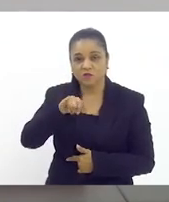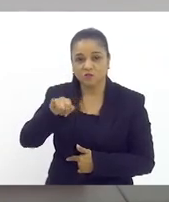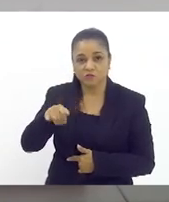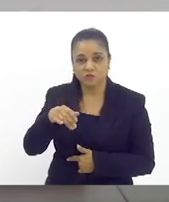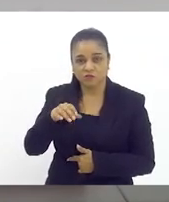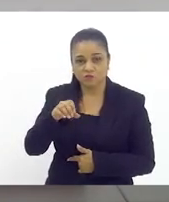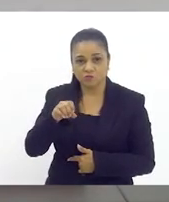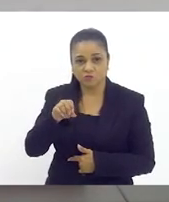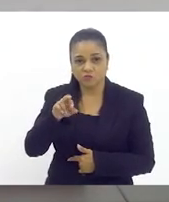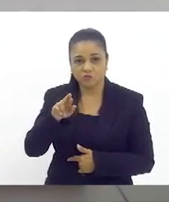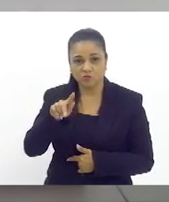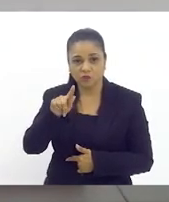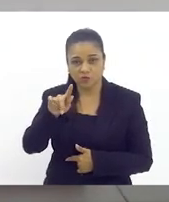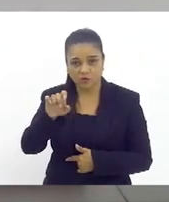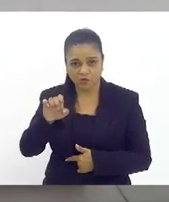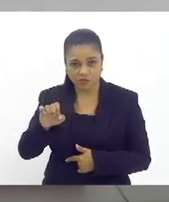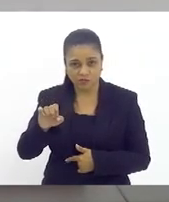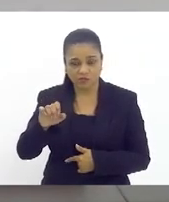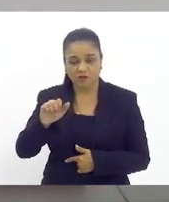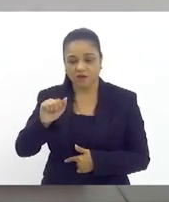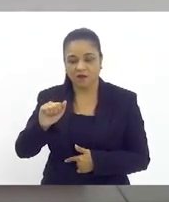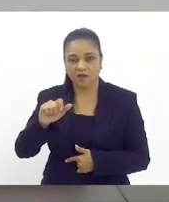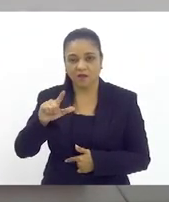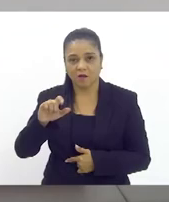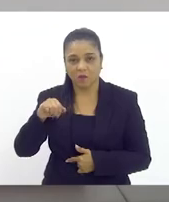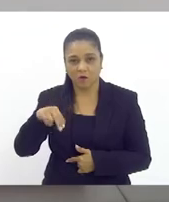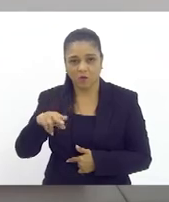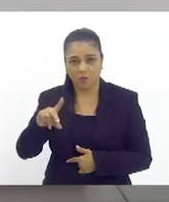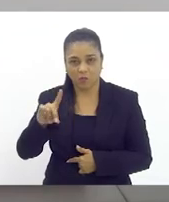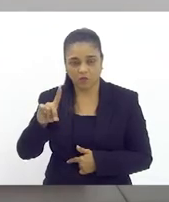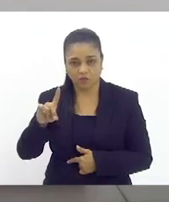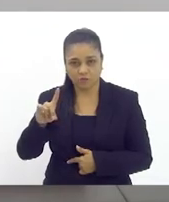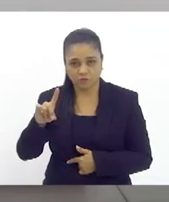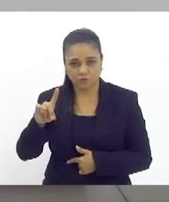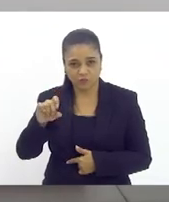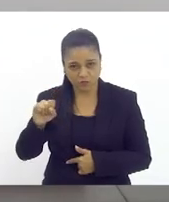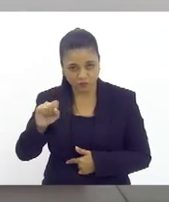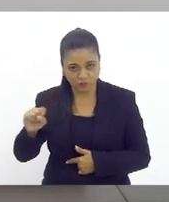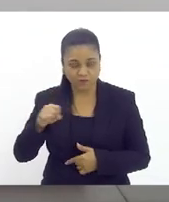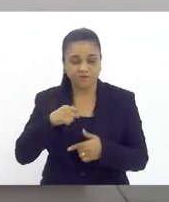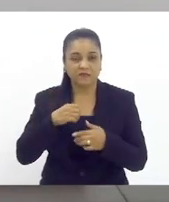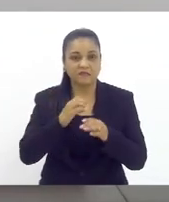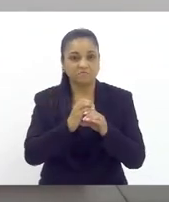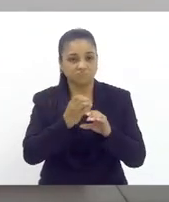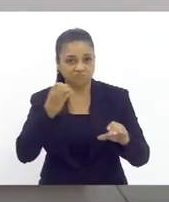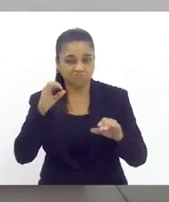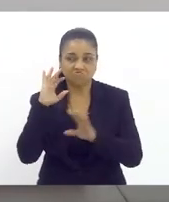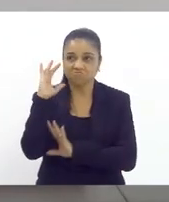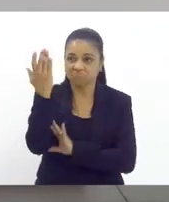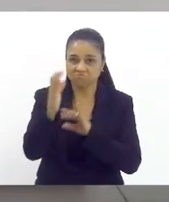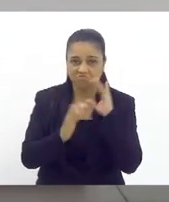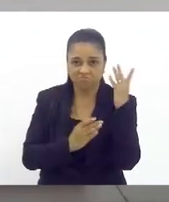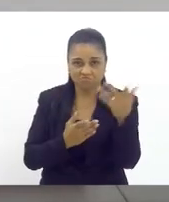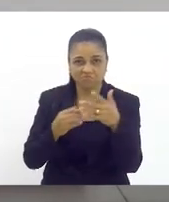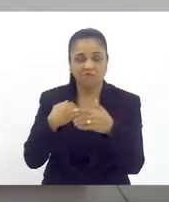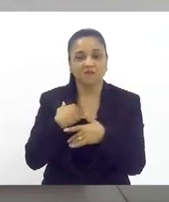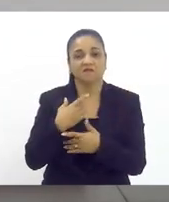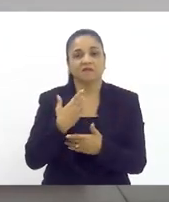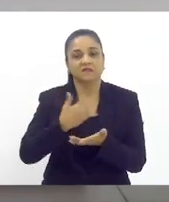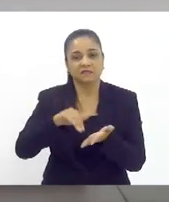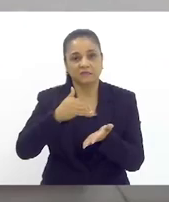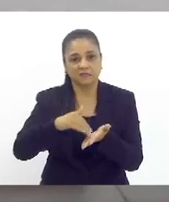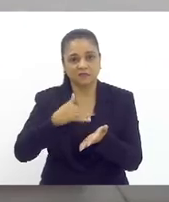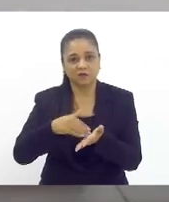macklow Alonso engenheiro florestal secretária executivo do fórum florestal